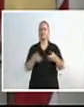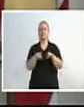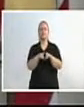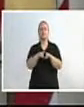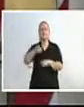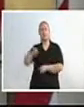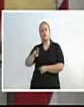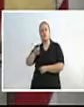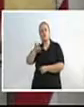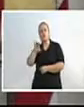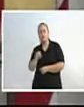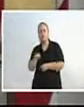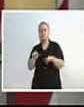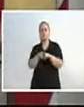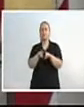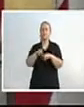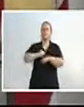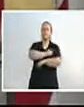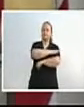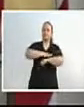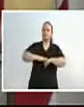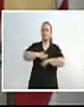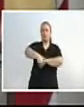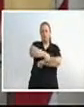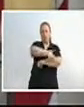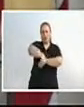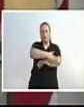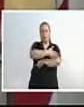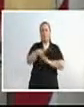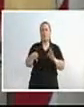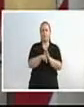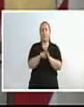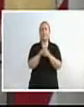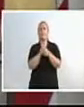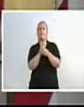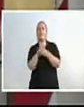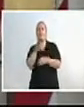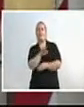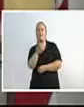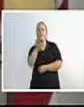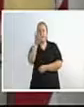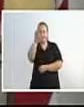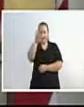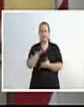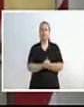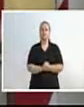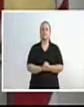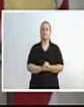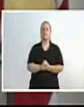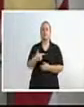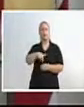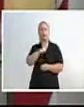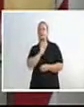Júlio Michel, pavimentação da Avenida Lisboa, Moro da Goiaba, duas ruas que em anos anteriores talvez já deviam ter sido